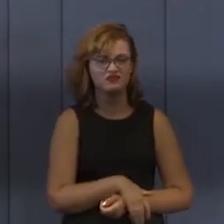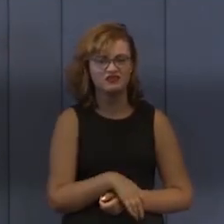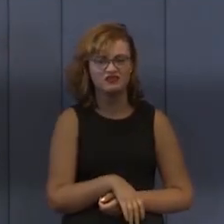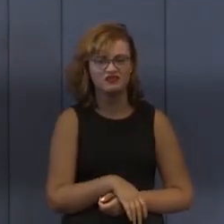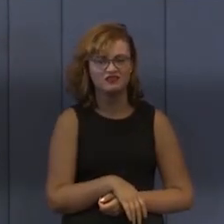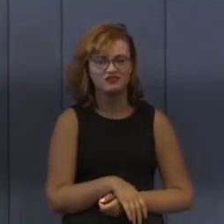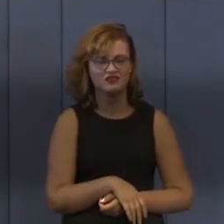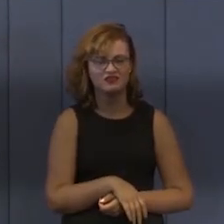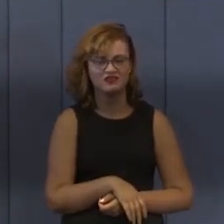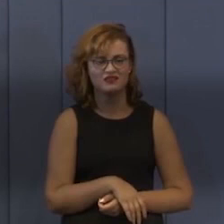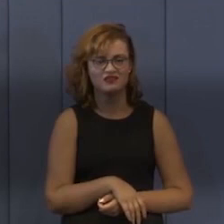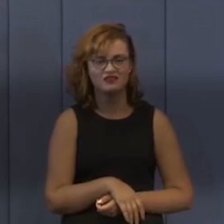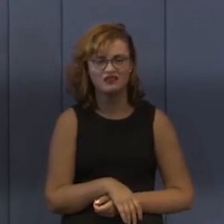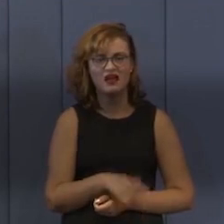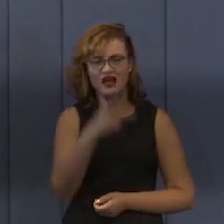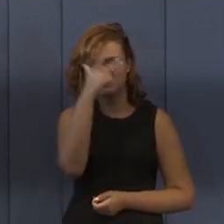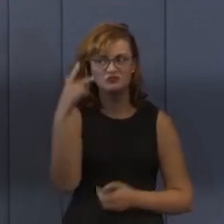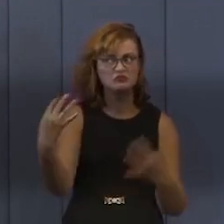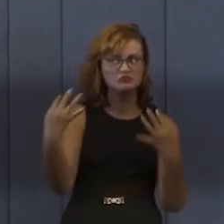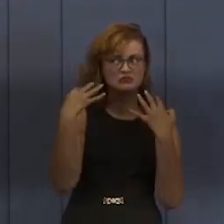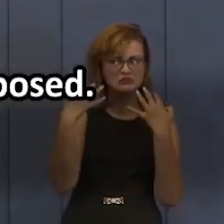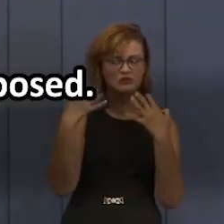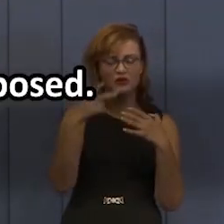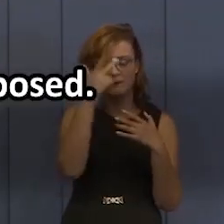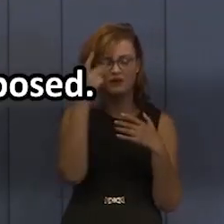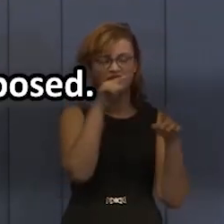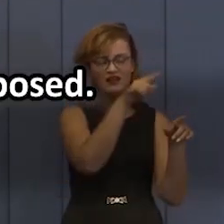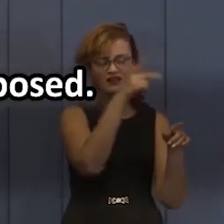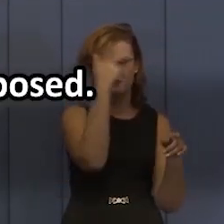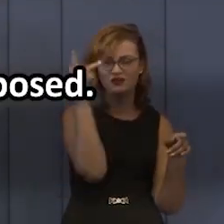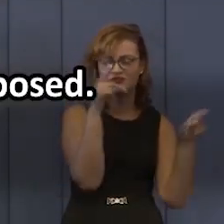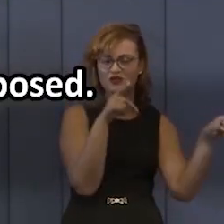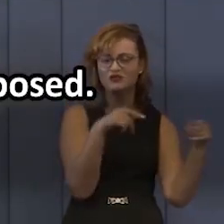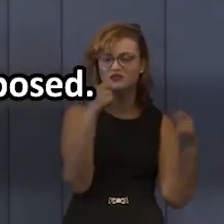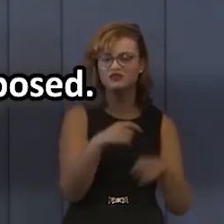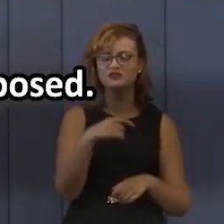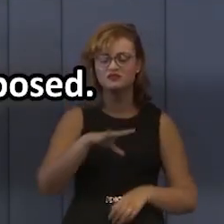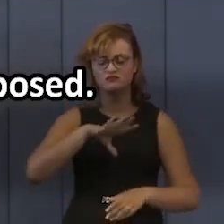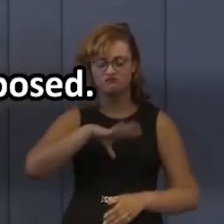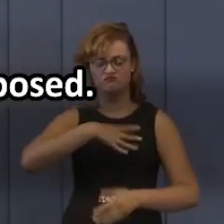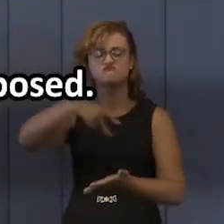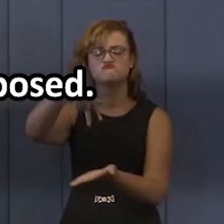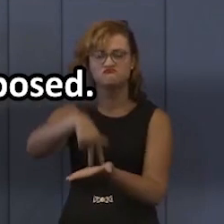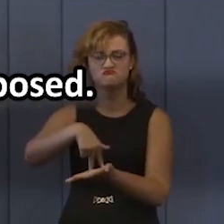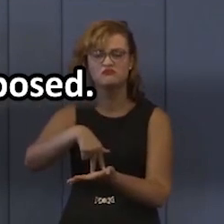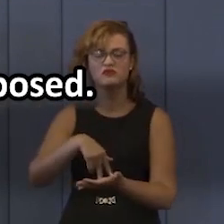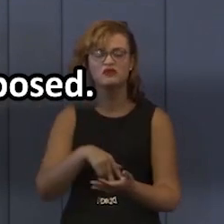covardes. Os covardes dominaram o mundo. Eles estão expondo quem não é para ser